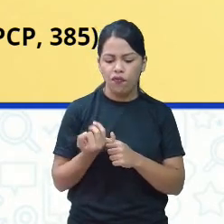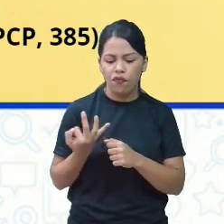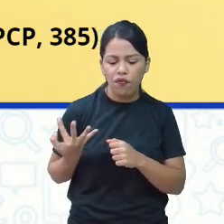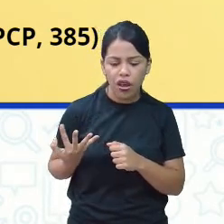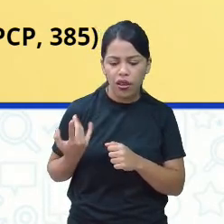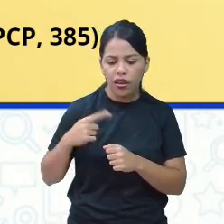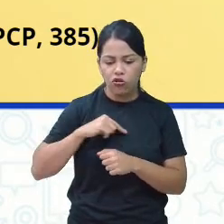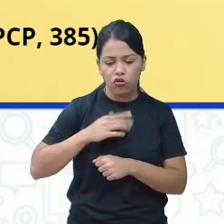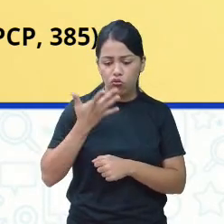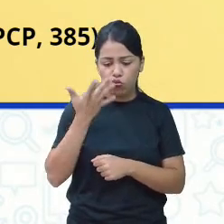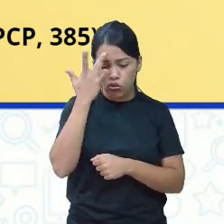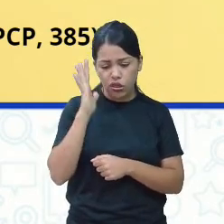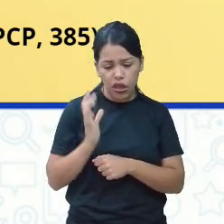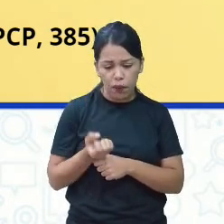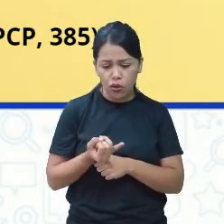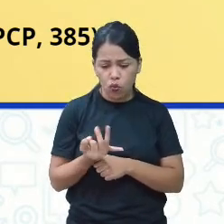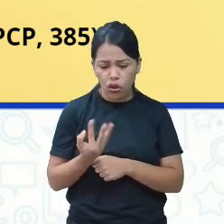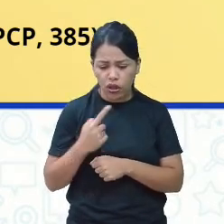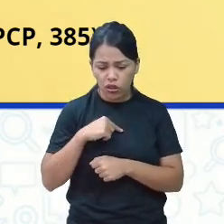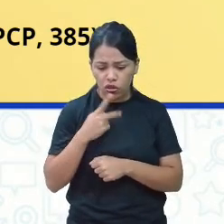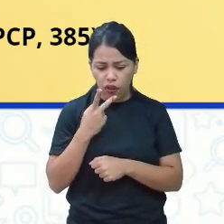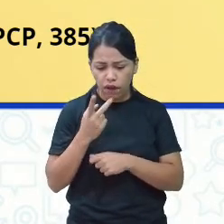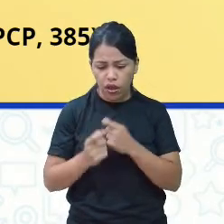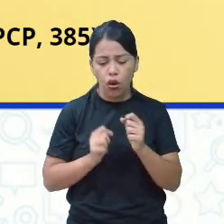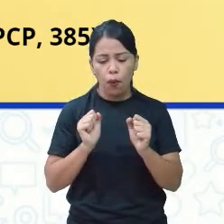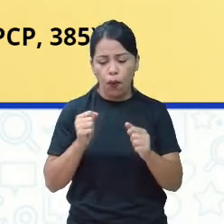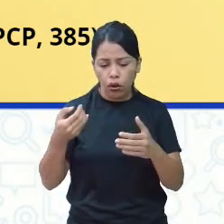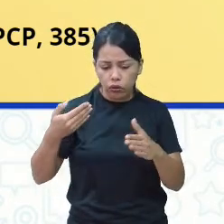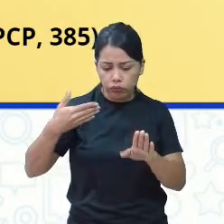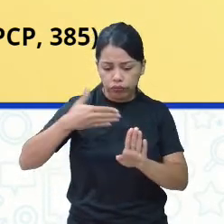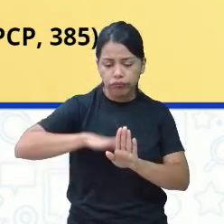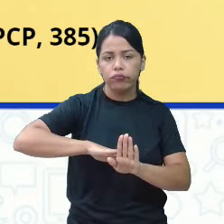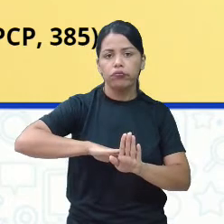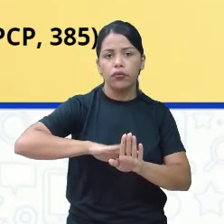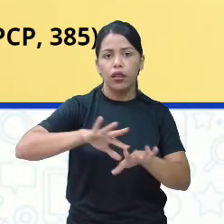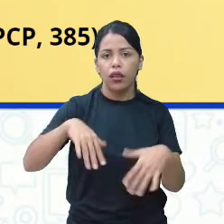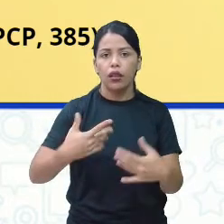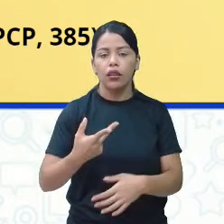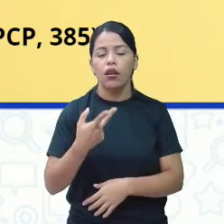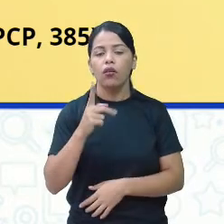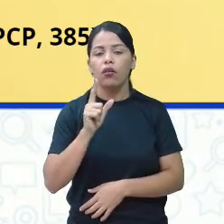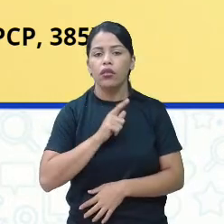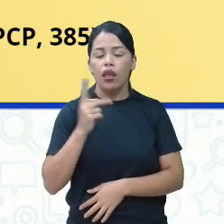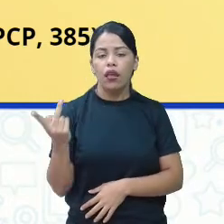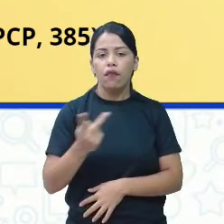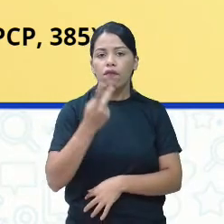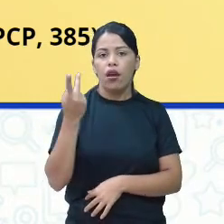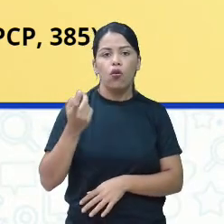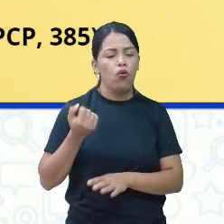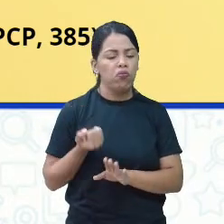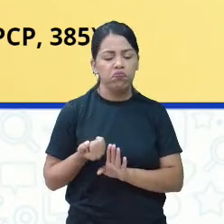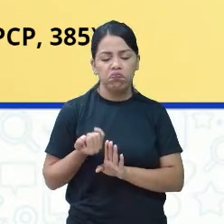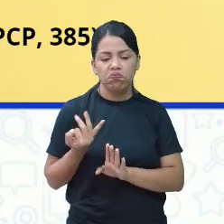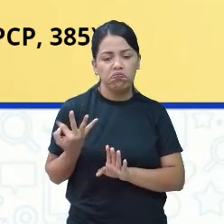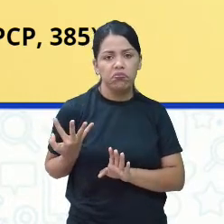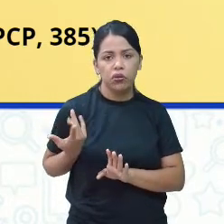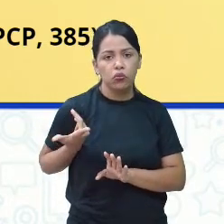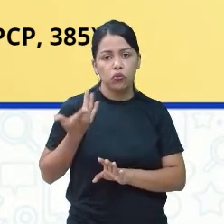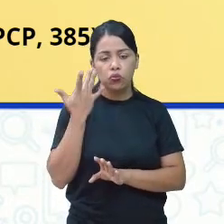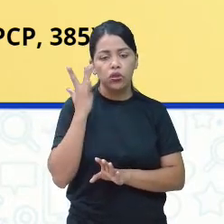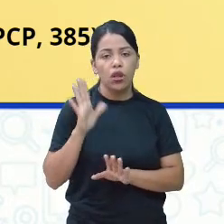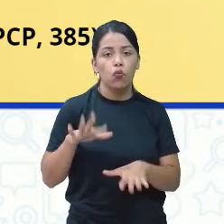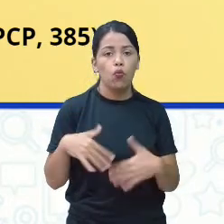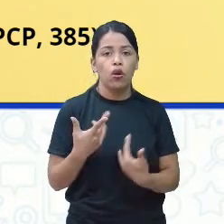de que quantidade a gente está falando, que podem ser omitidos. Então, o seu valor também é indefinido. Quando eu digo